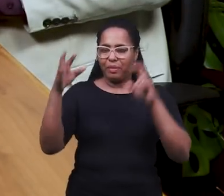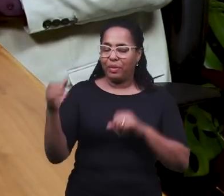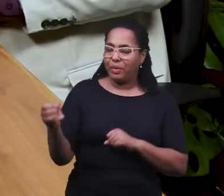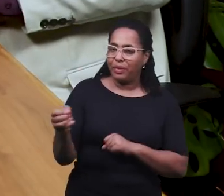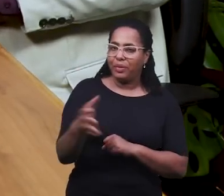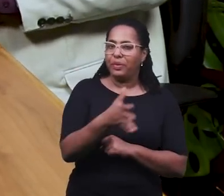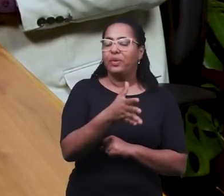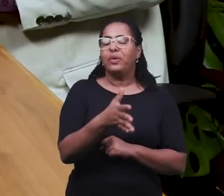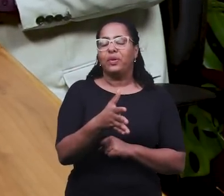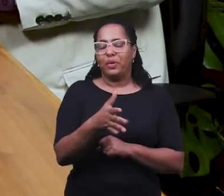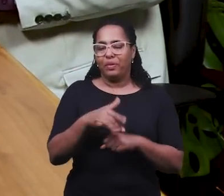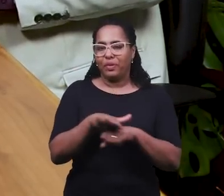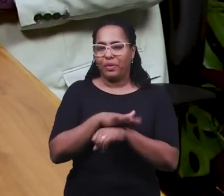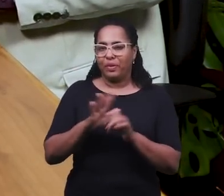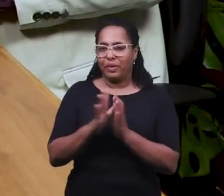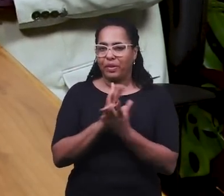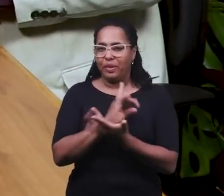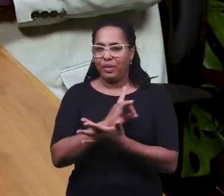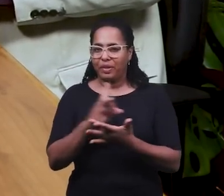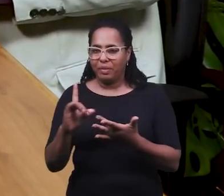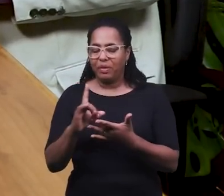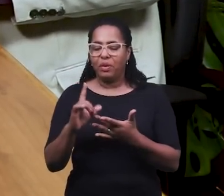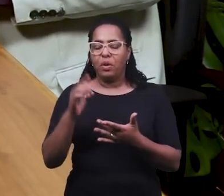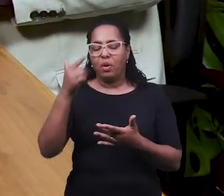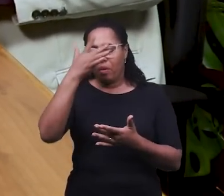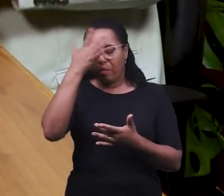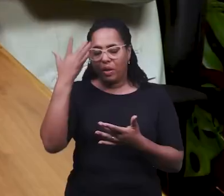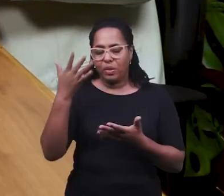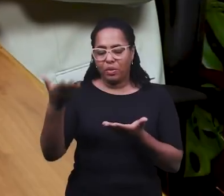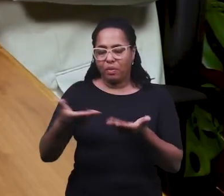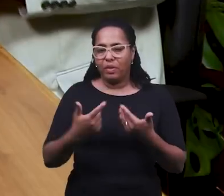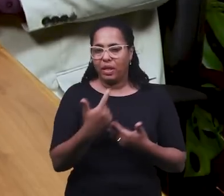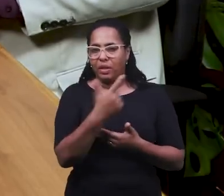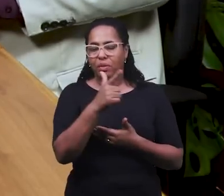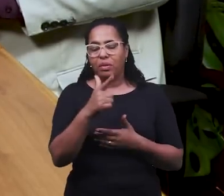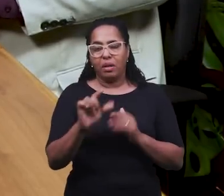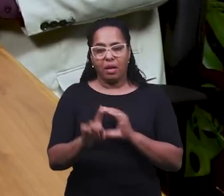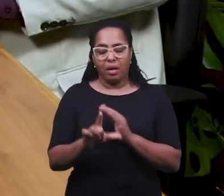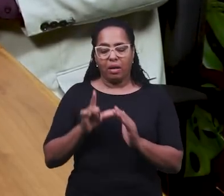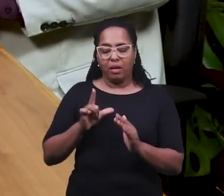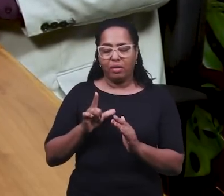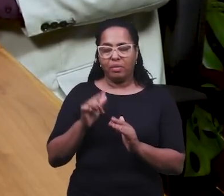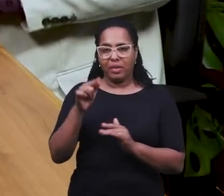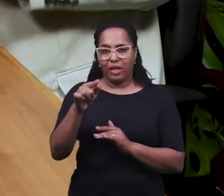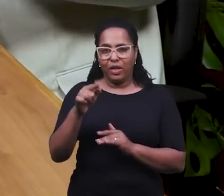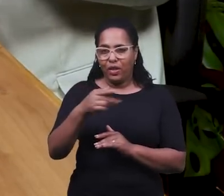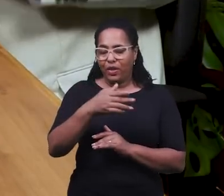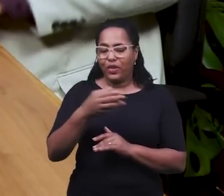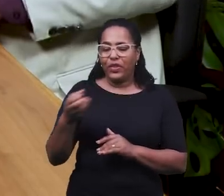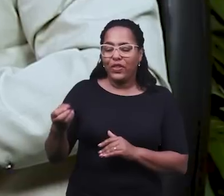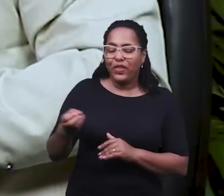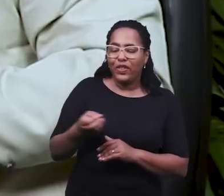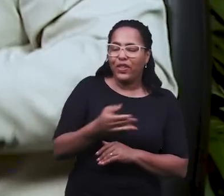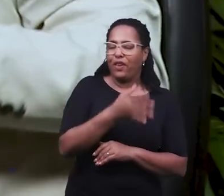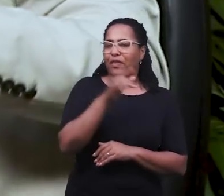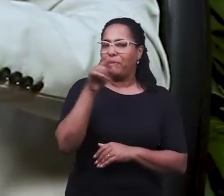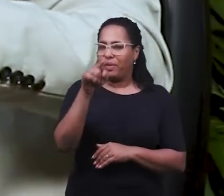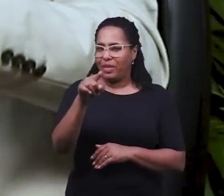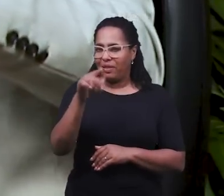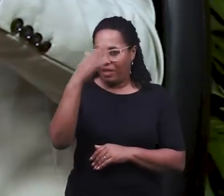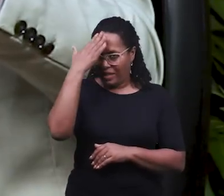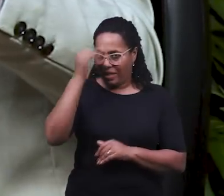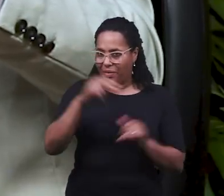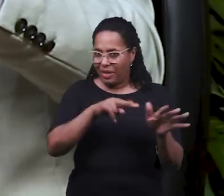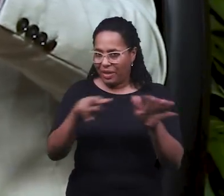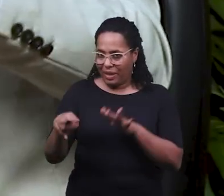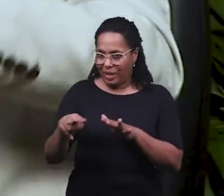a gente volta com mais um tema, um novo tema aqui no programa Conversas Bíblicas, mais um convidado. E eu já quero antecipar que tem uma novidade,